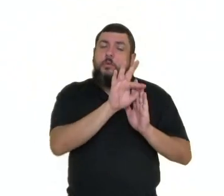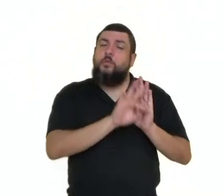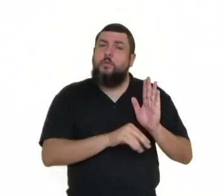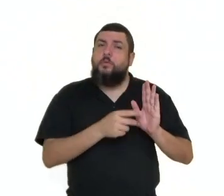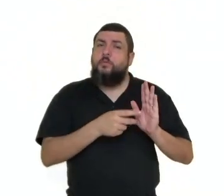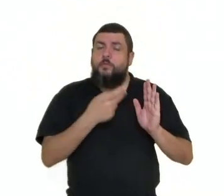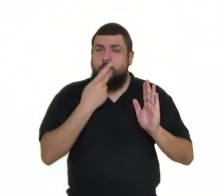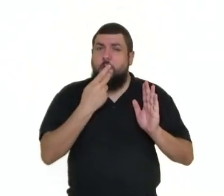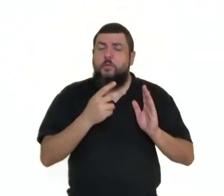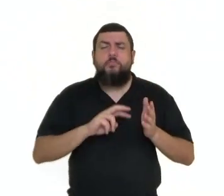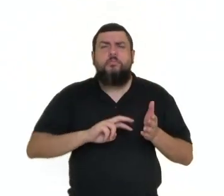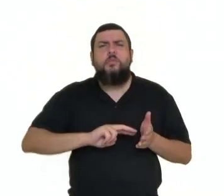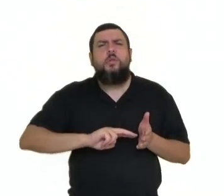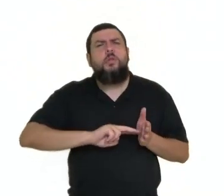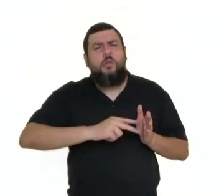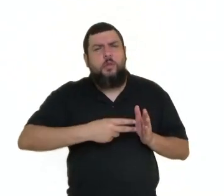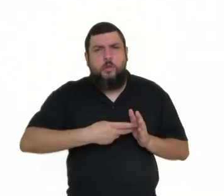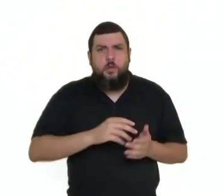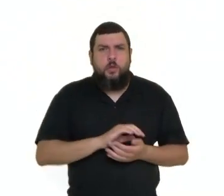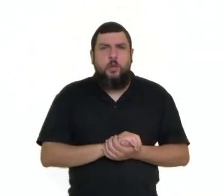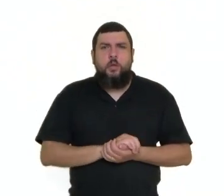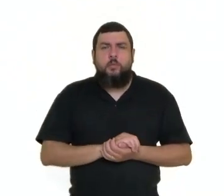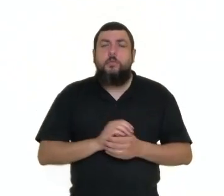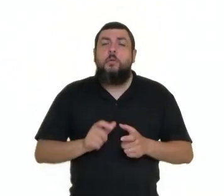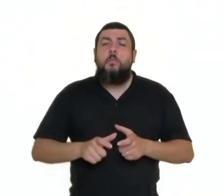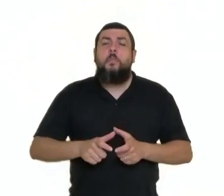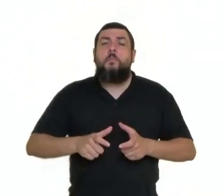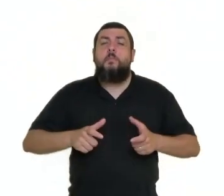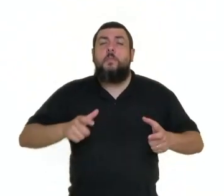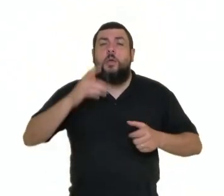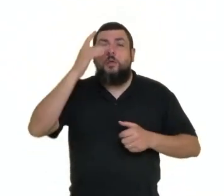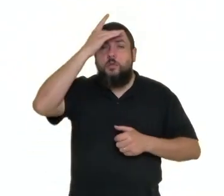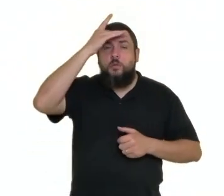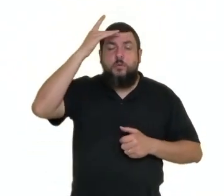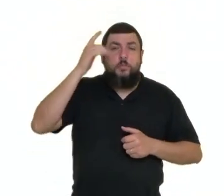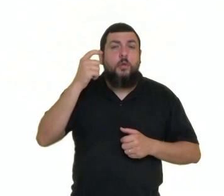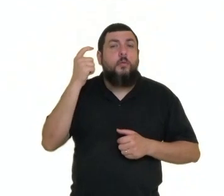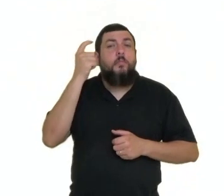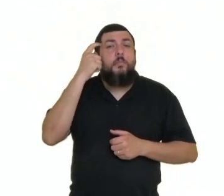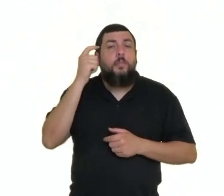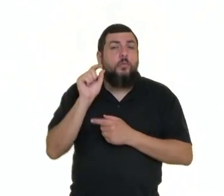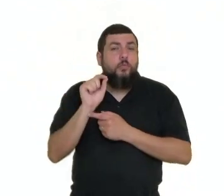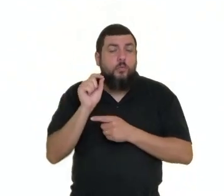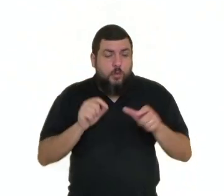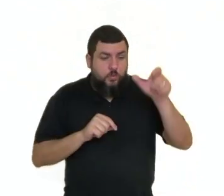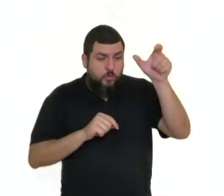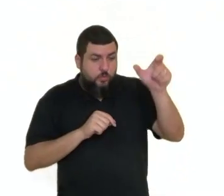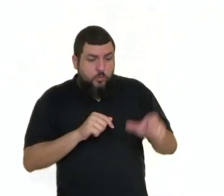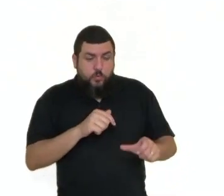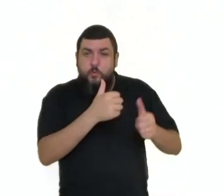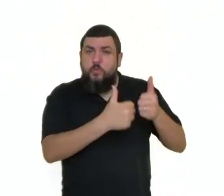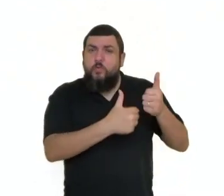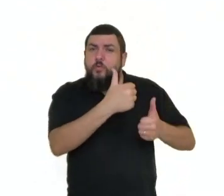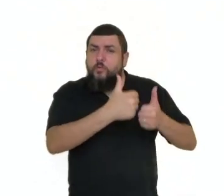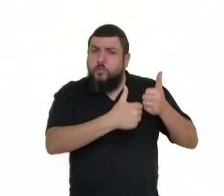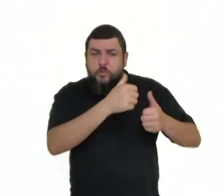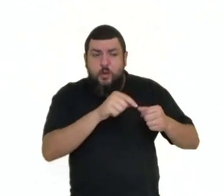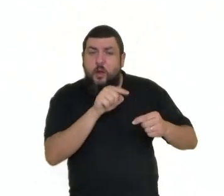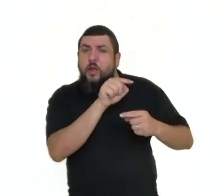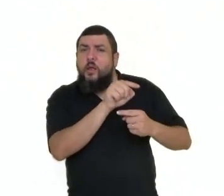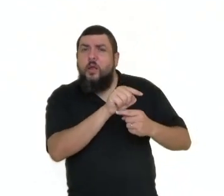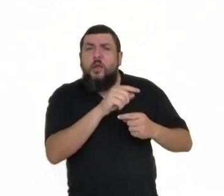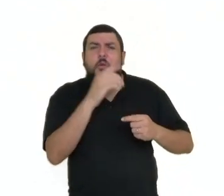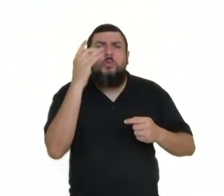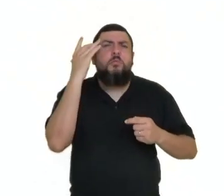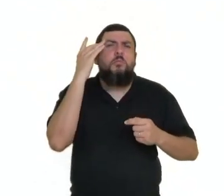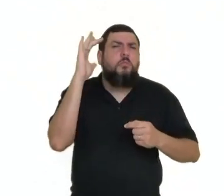o que isso significa? Para a grande maioria das pessoas, o jogador de futebol quase sempre é alguém que dispõe de